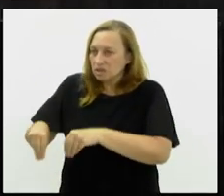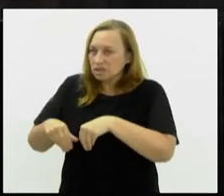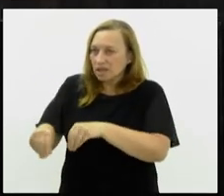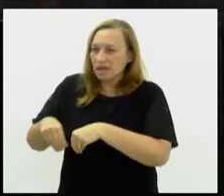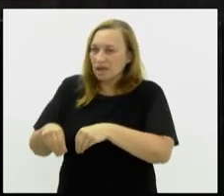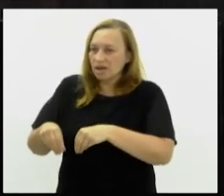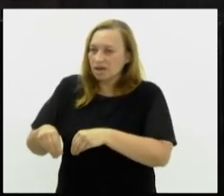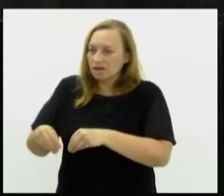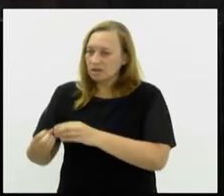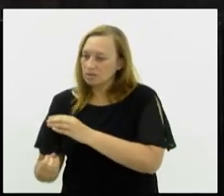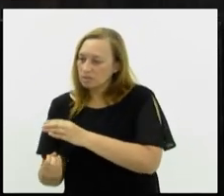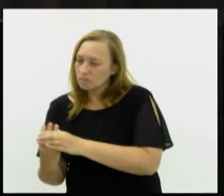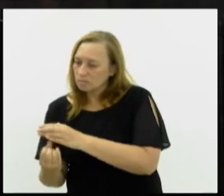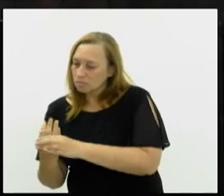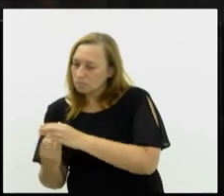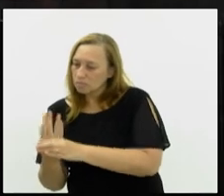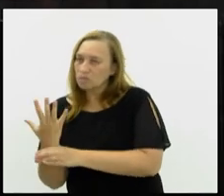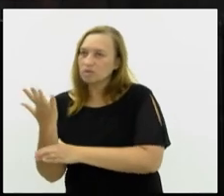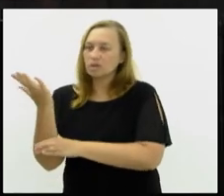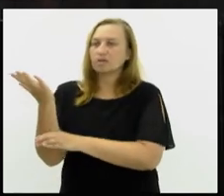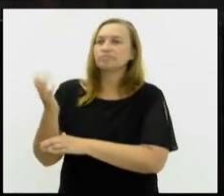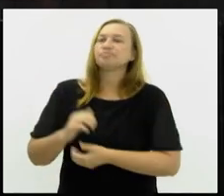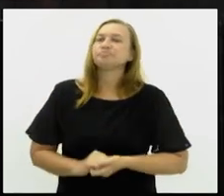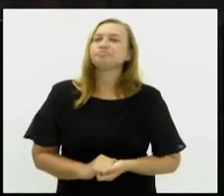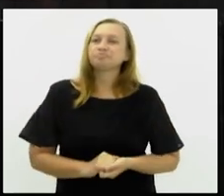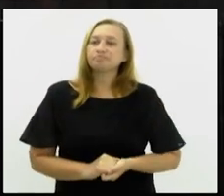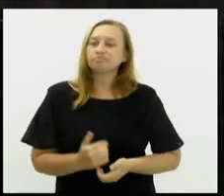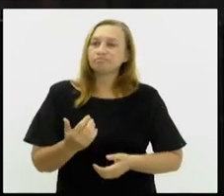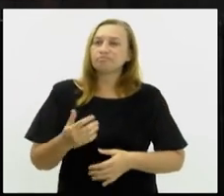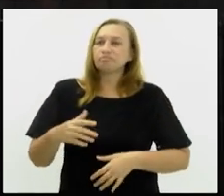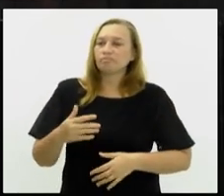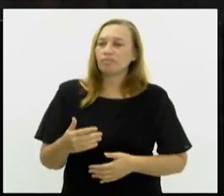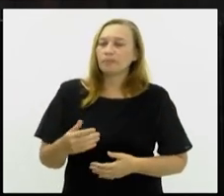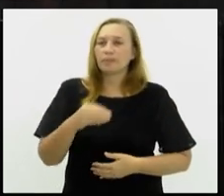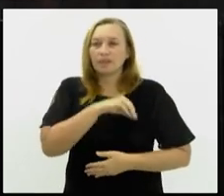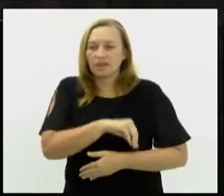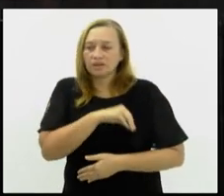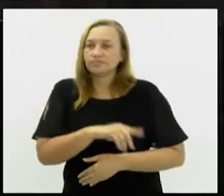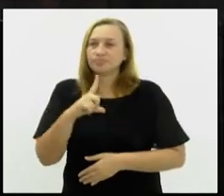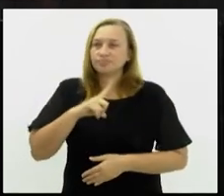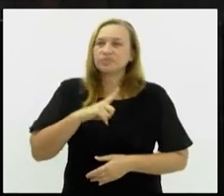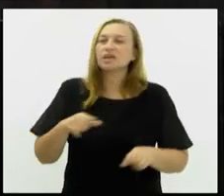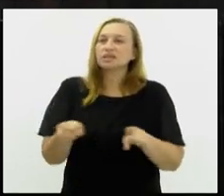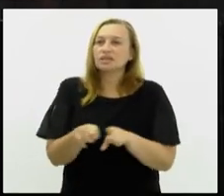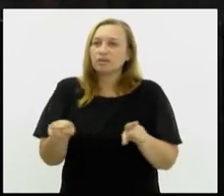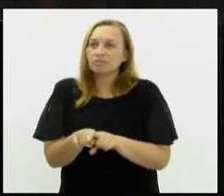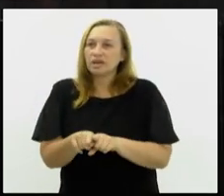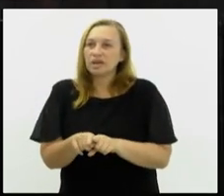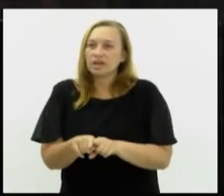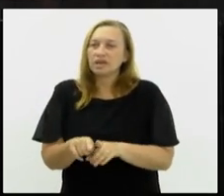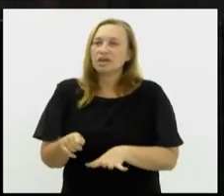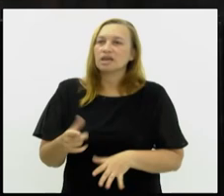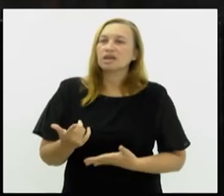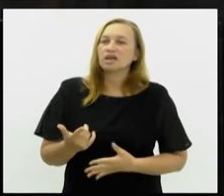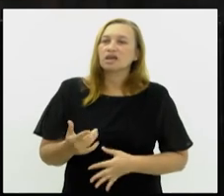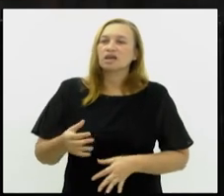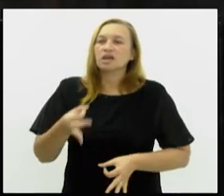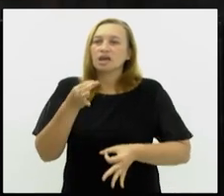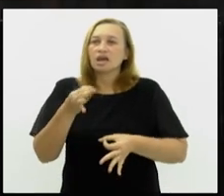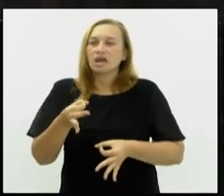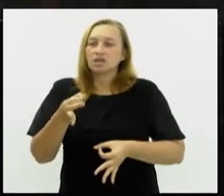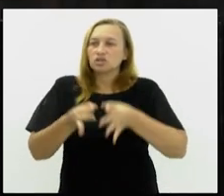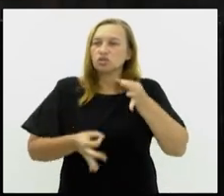colher, para se sustentar. Também defino como feminicídio político o assassinato da juíza Patrícia